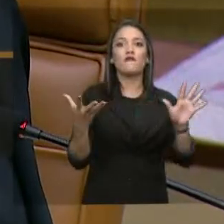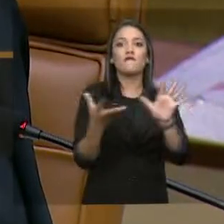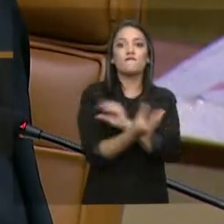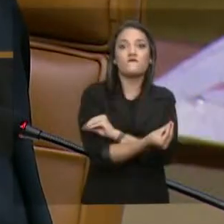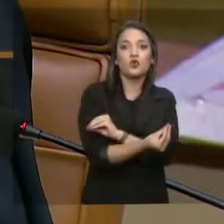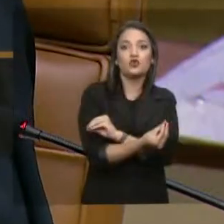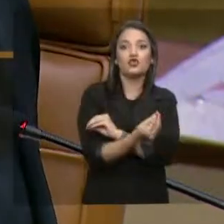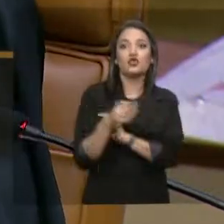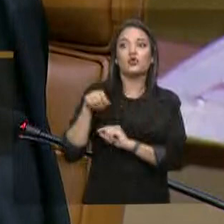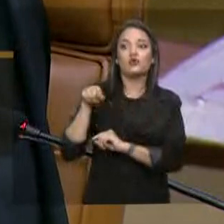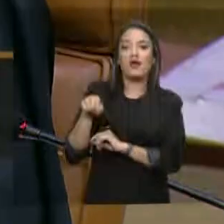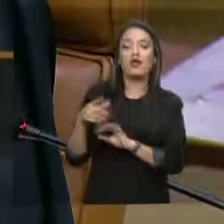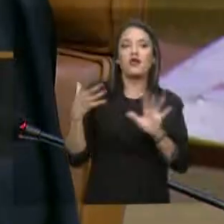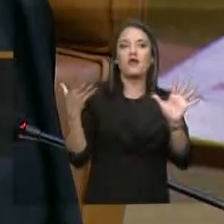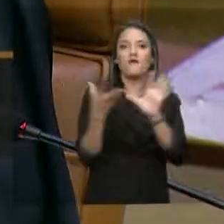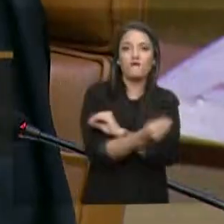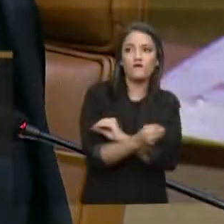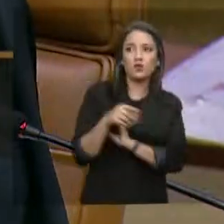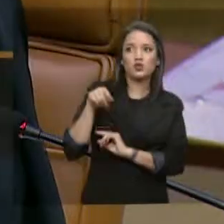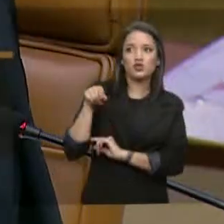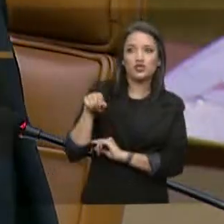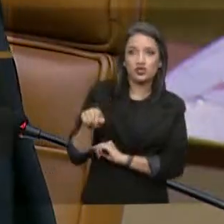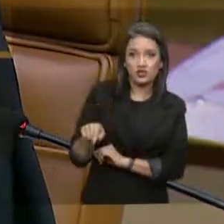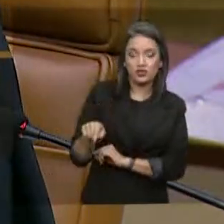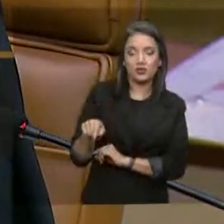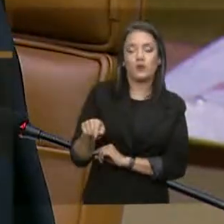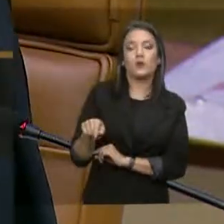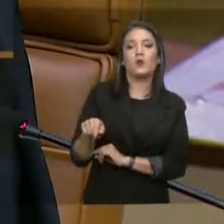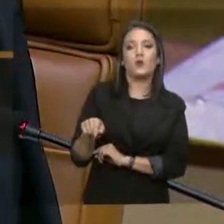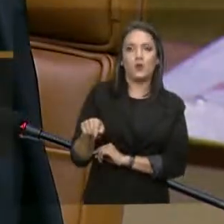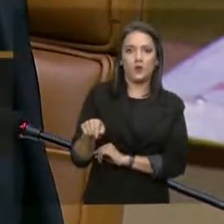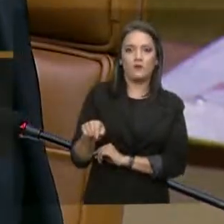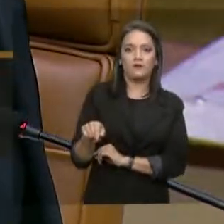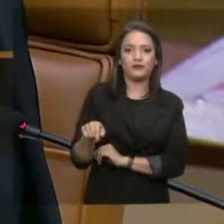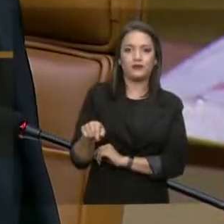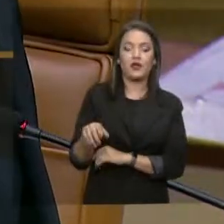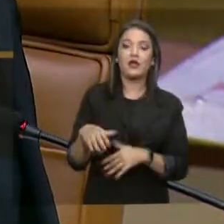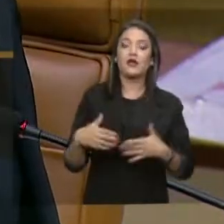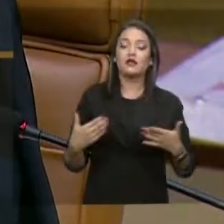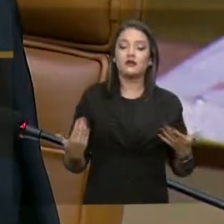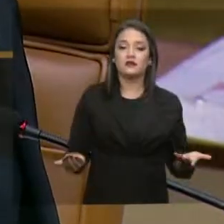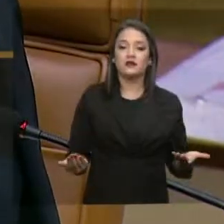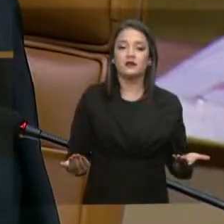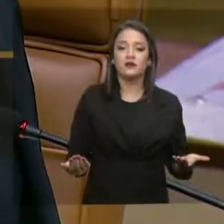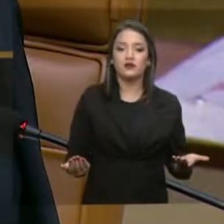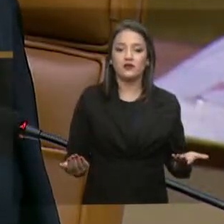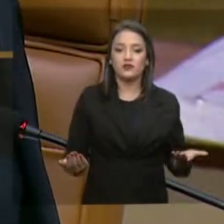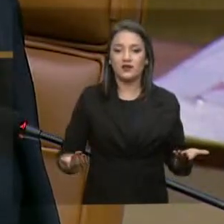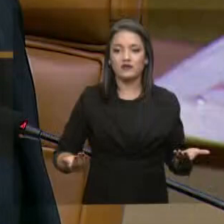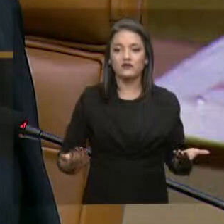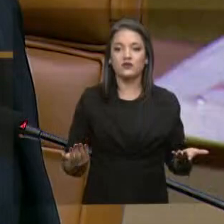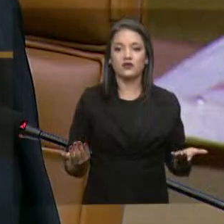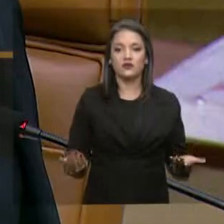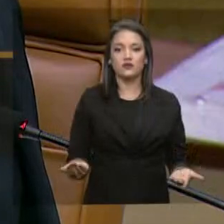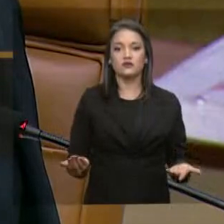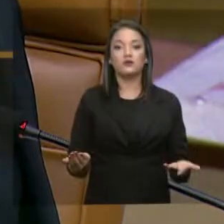desde então. A última vez que teria sido visto foi na clínica, de modo, eventualmente, que o